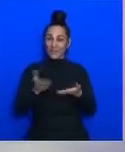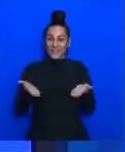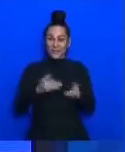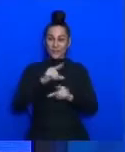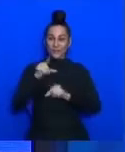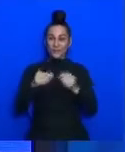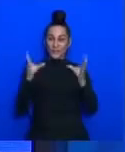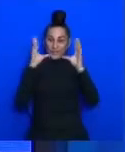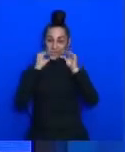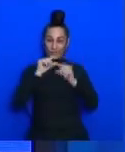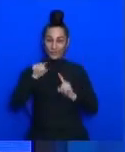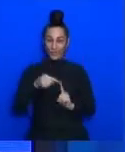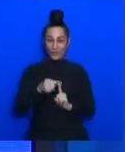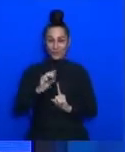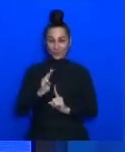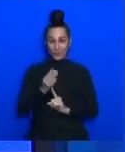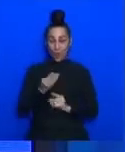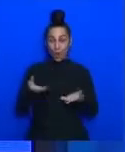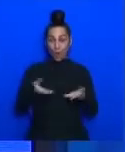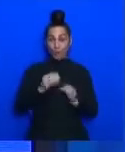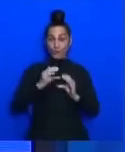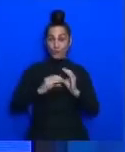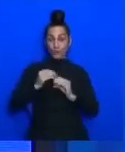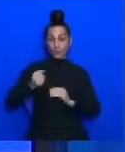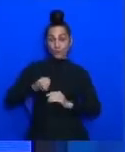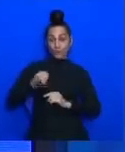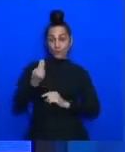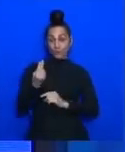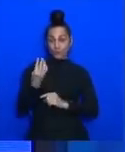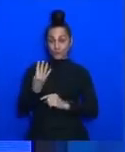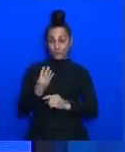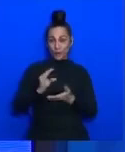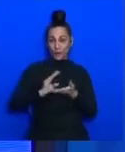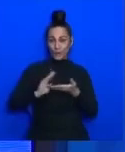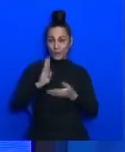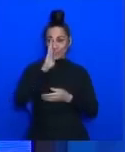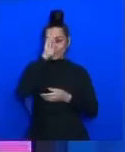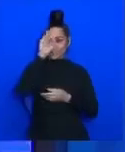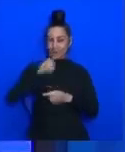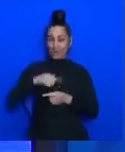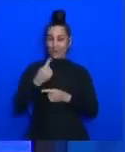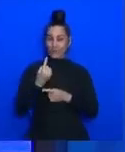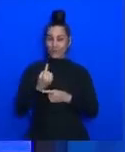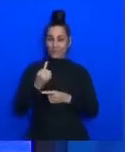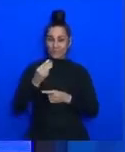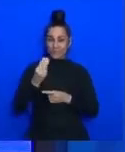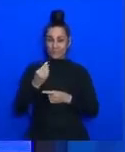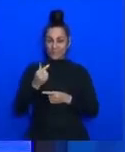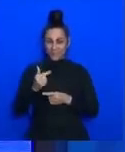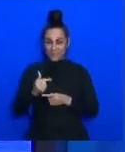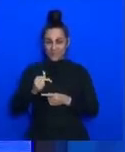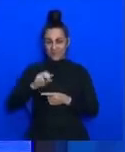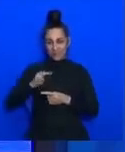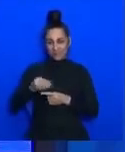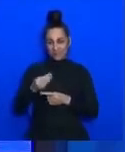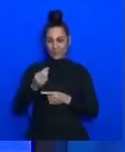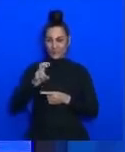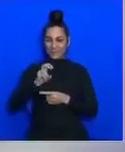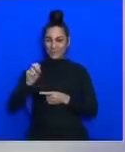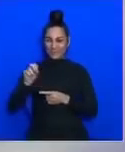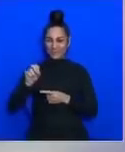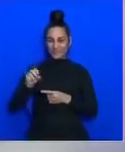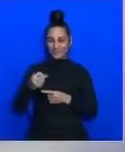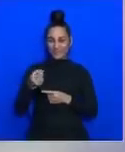sorteio desta noite da Mais Milionária. Hoje é o concurso 24, com prêmio estimado de 17 milhões e 500 mil